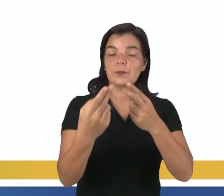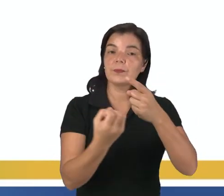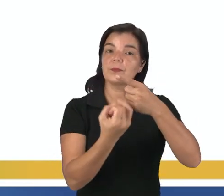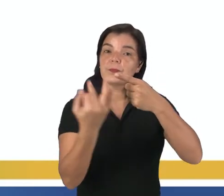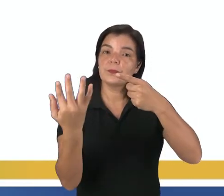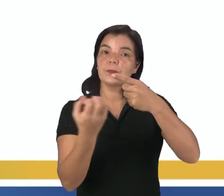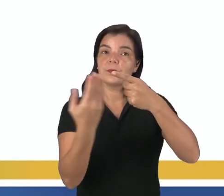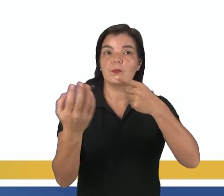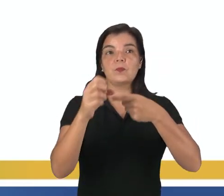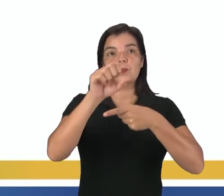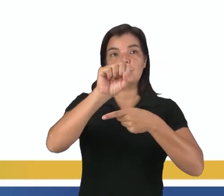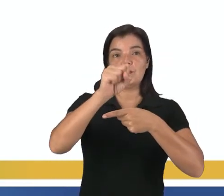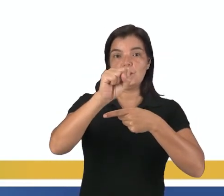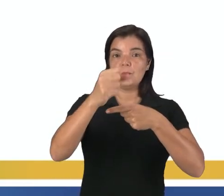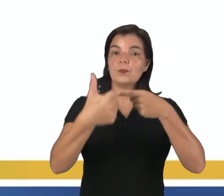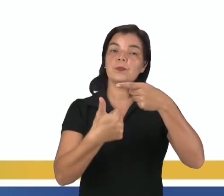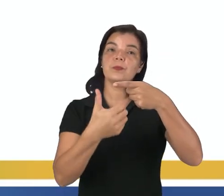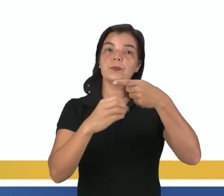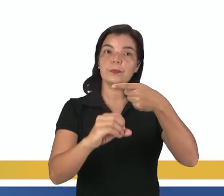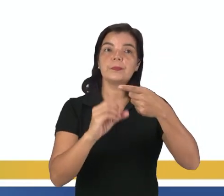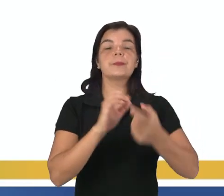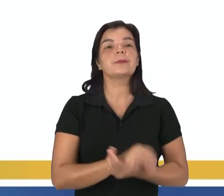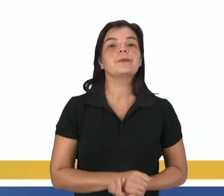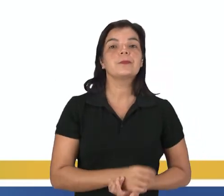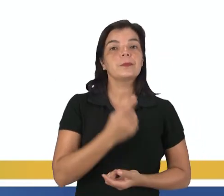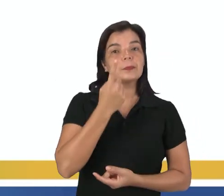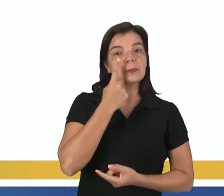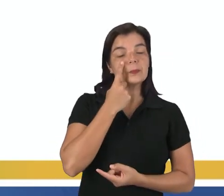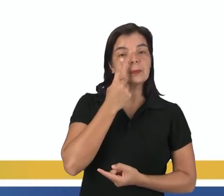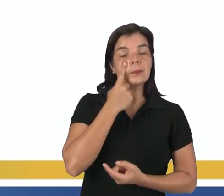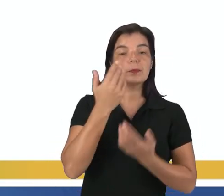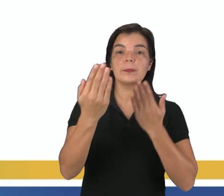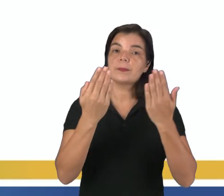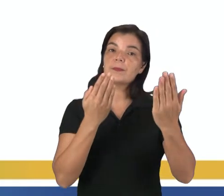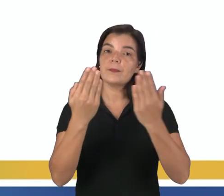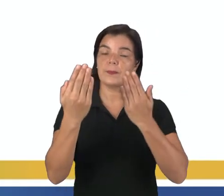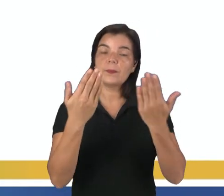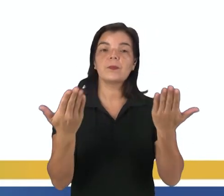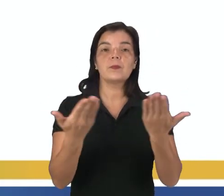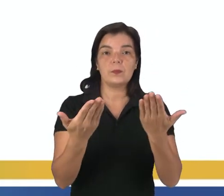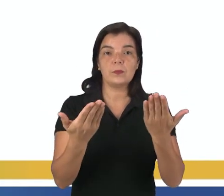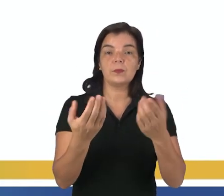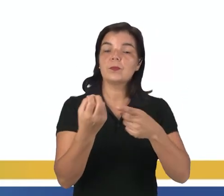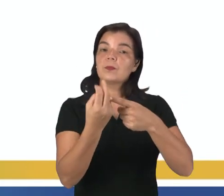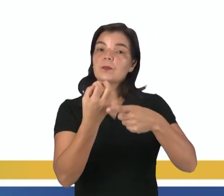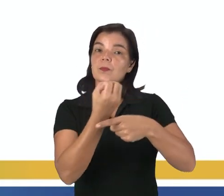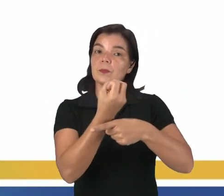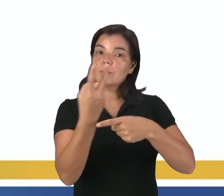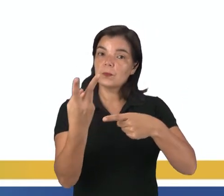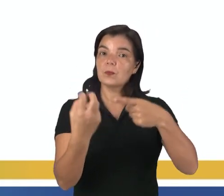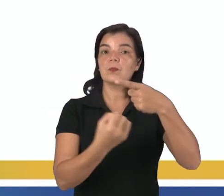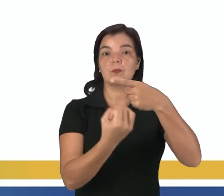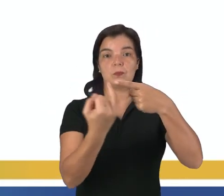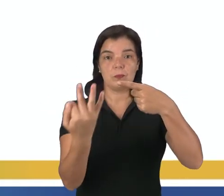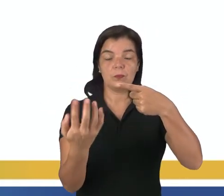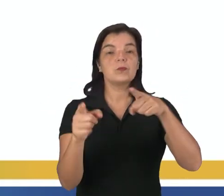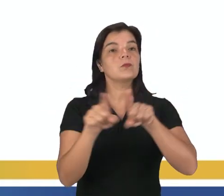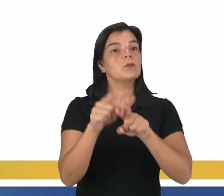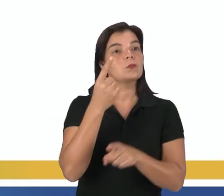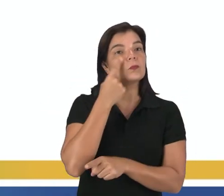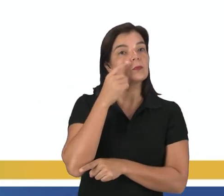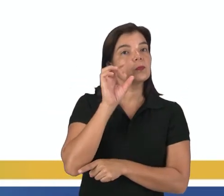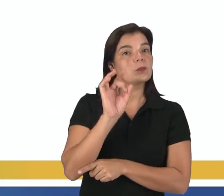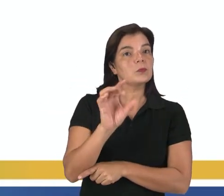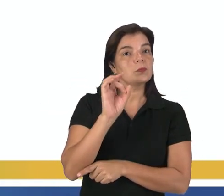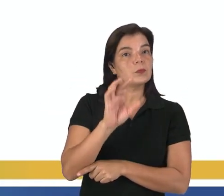fração 8/10. Então, podemos comparar as duas frações, né, observando apenas